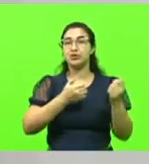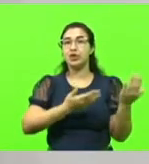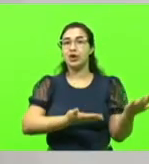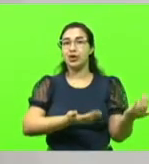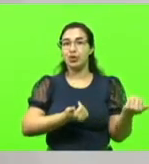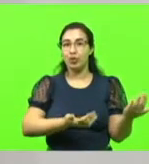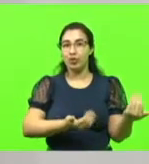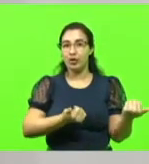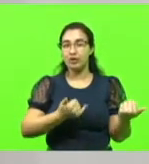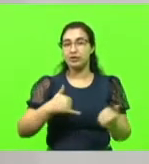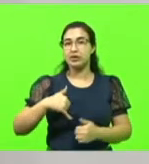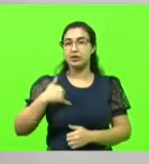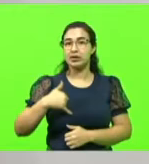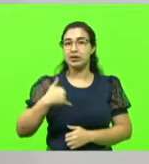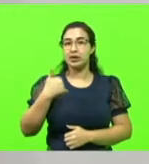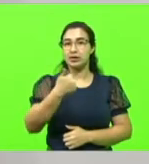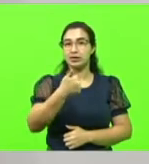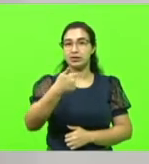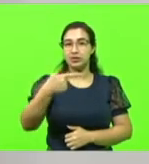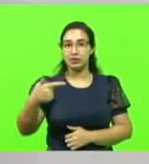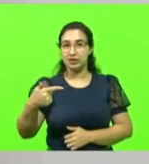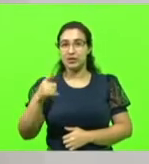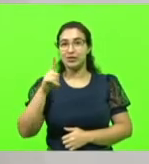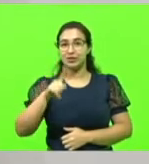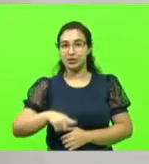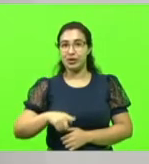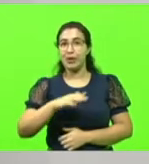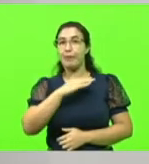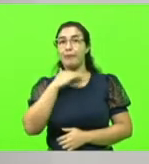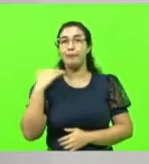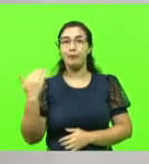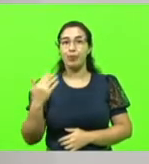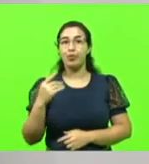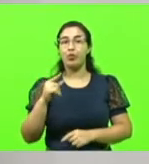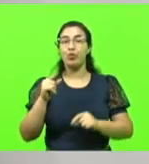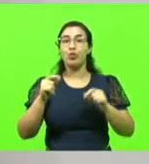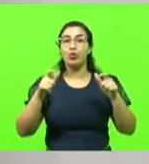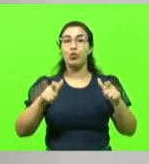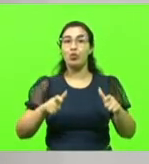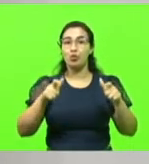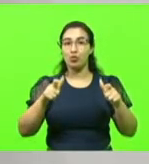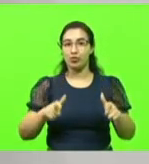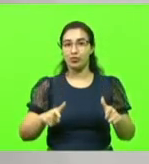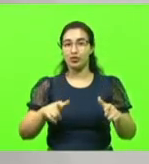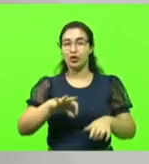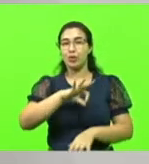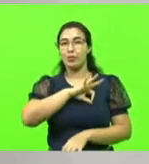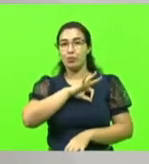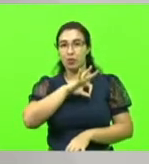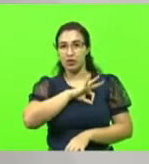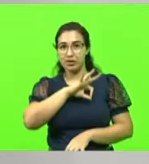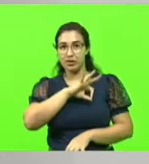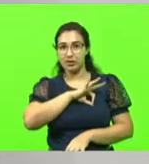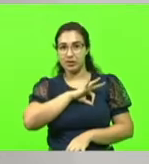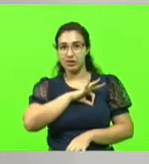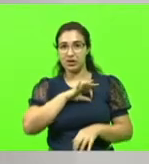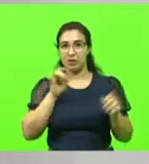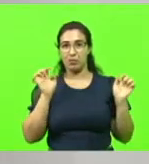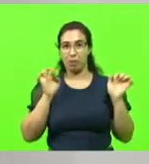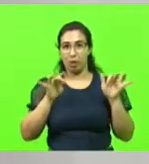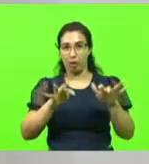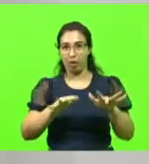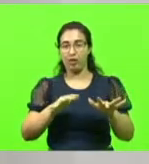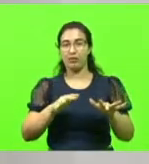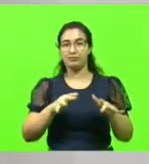adolescente de 17 anos é morto em operação do choque em Florianópolis. Adolescente